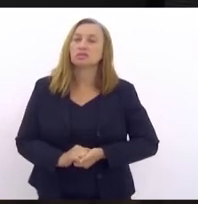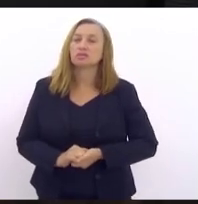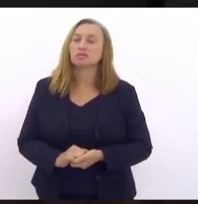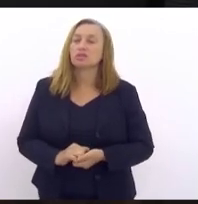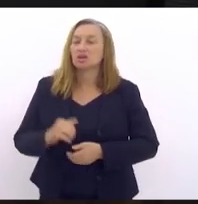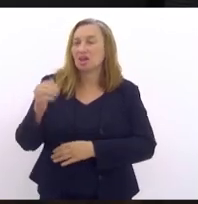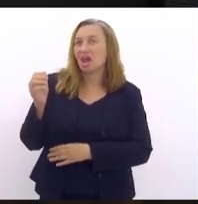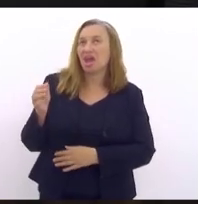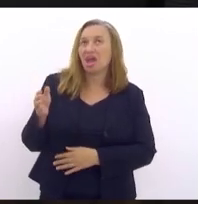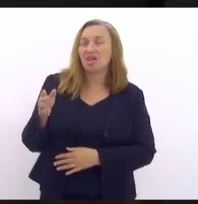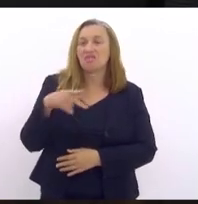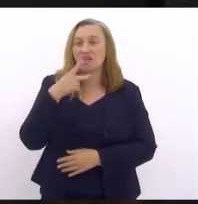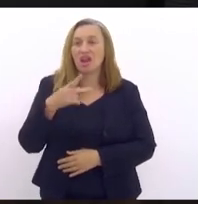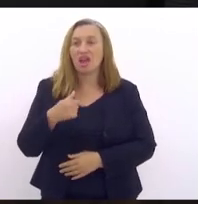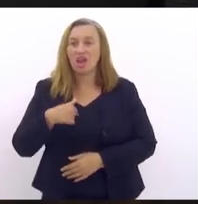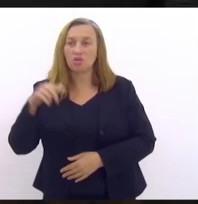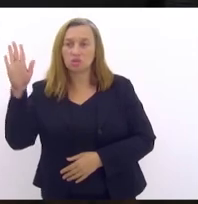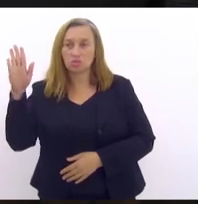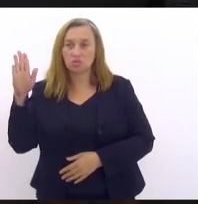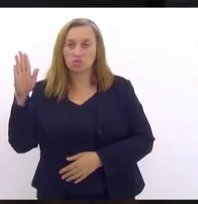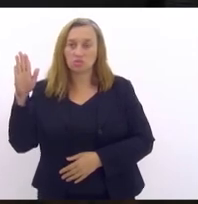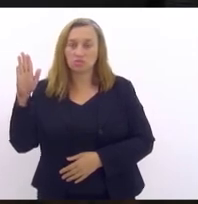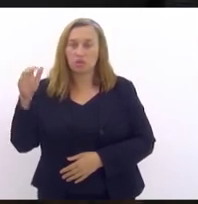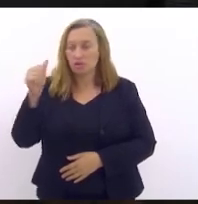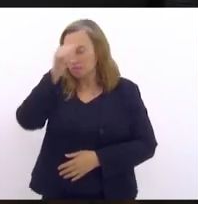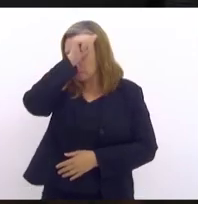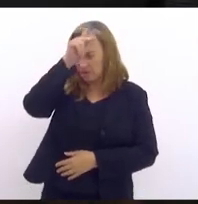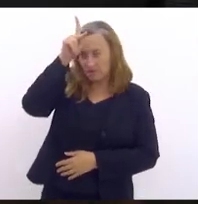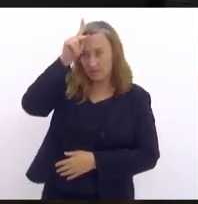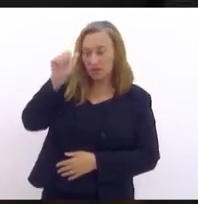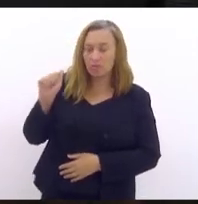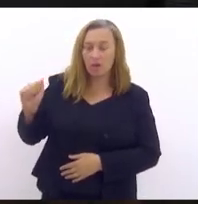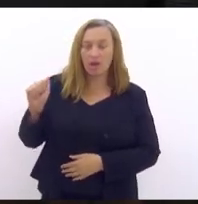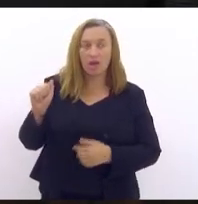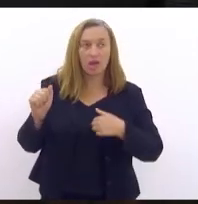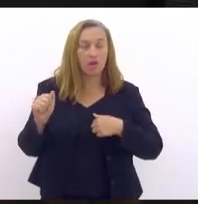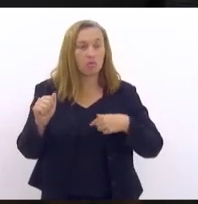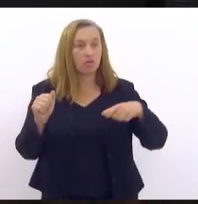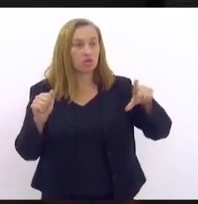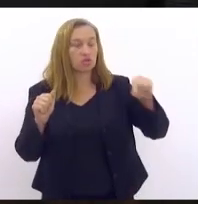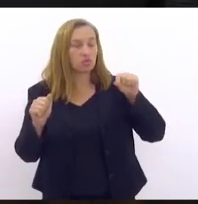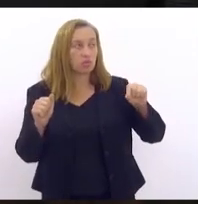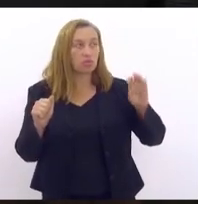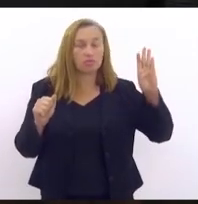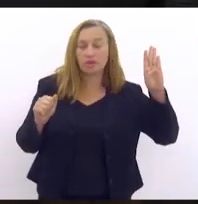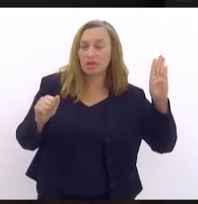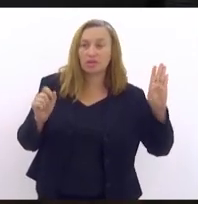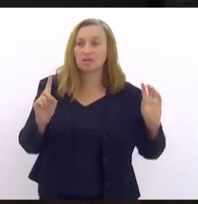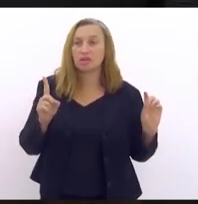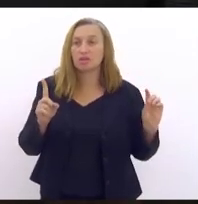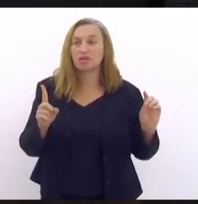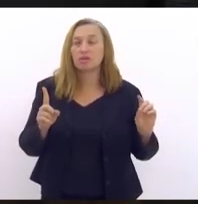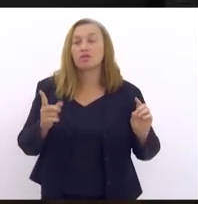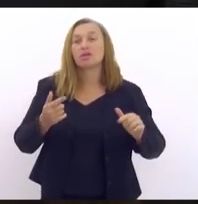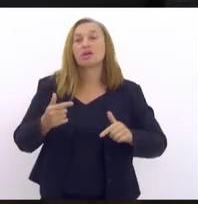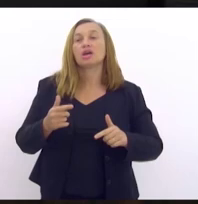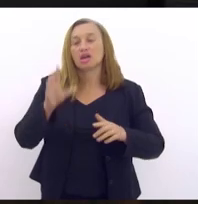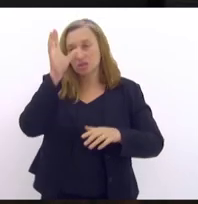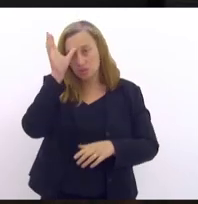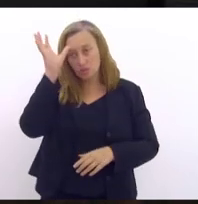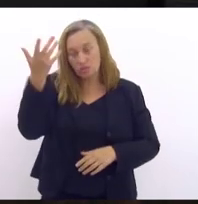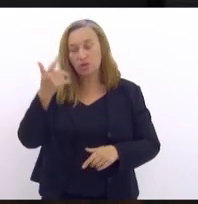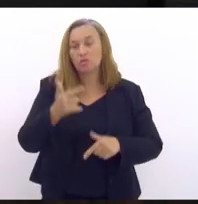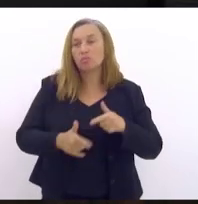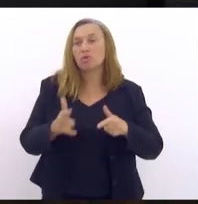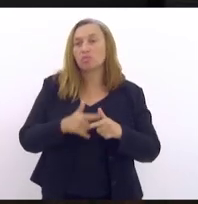de prefeito nenhum, de governador, e sim de todos nós que fomos eleitos para poder estancar esse problema que é a segurança pública